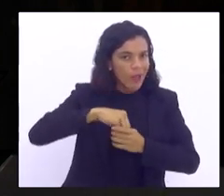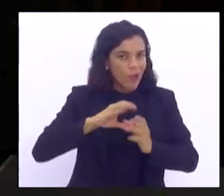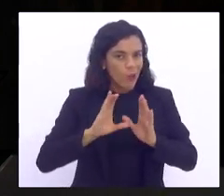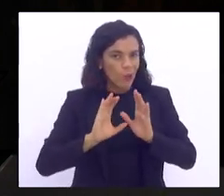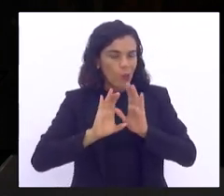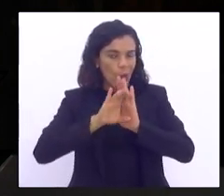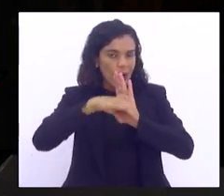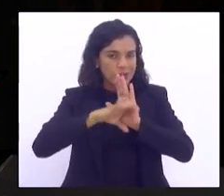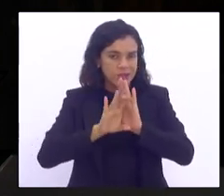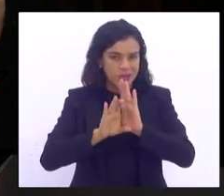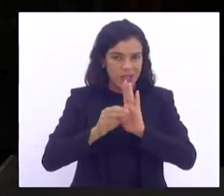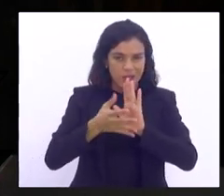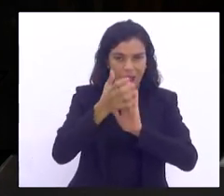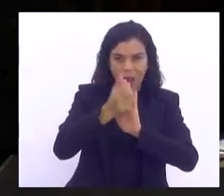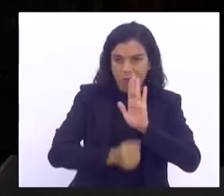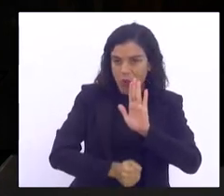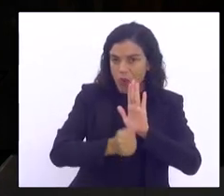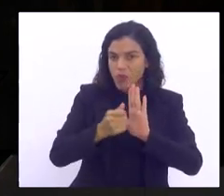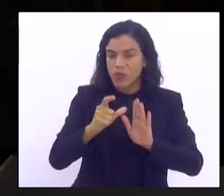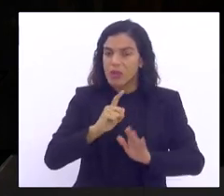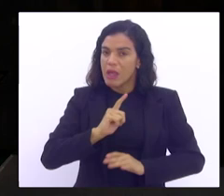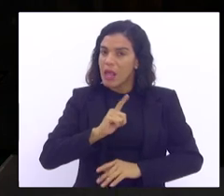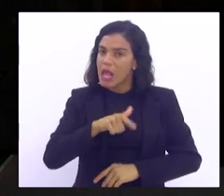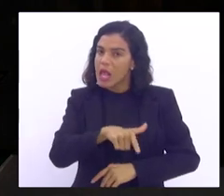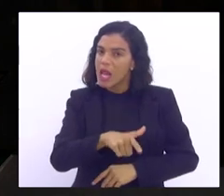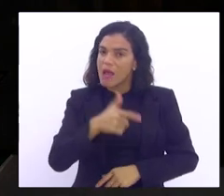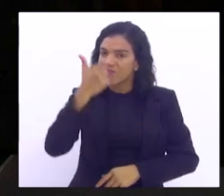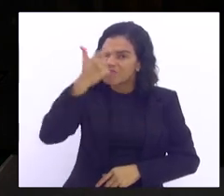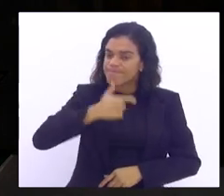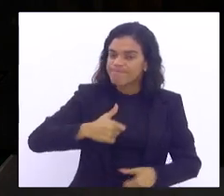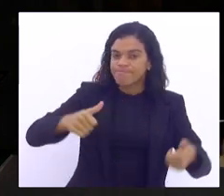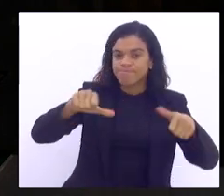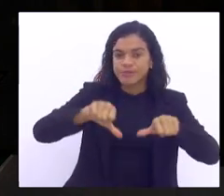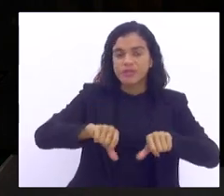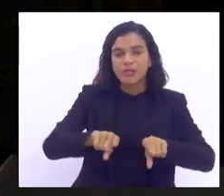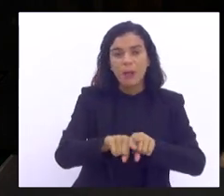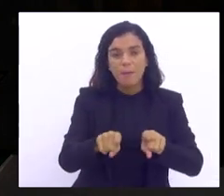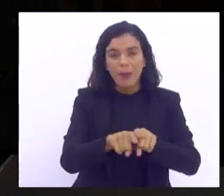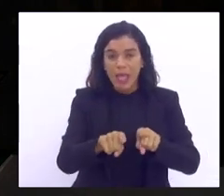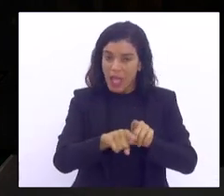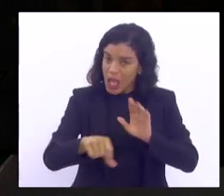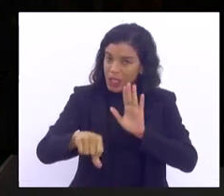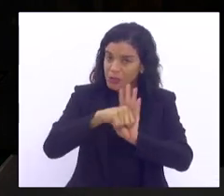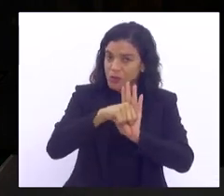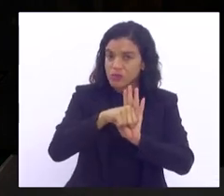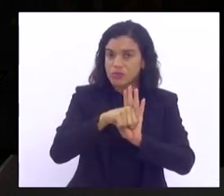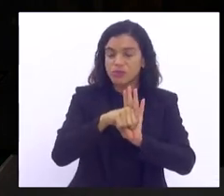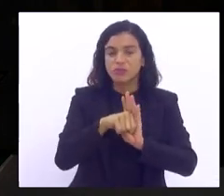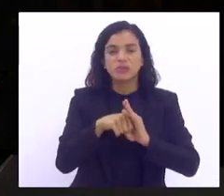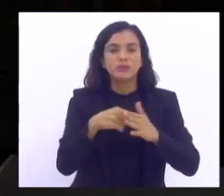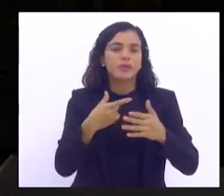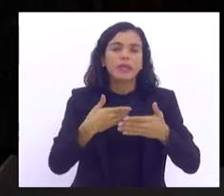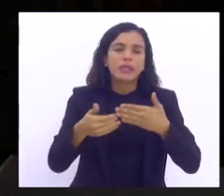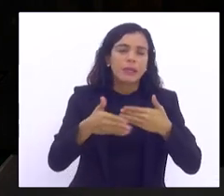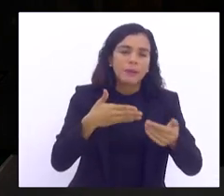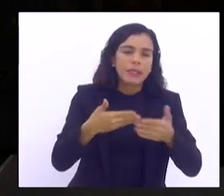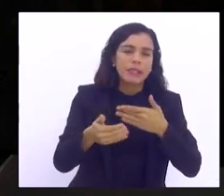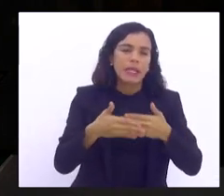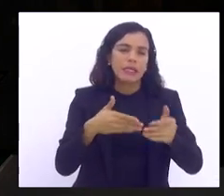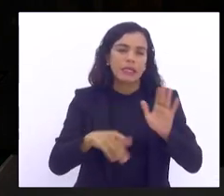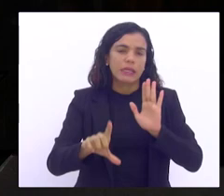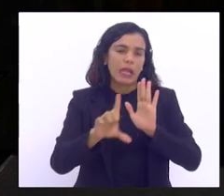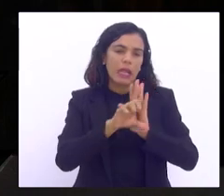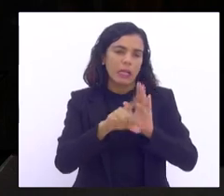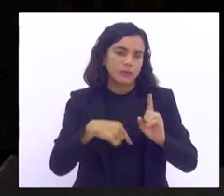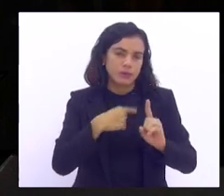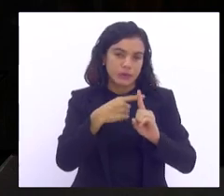aborto ele é intrinsecamente mal, o aborto ele é imoral, o aborto ele é criminoso em si mesmo, independente da lei positiva, porque